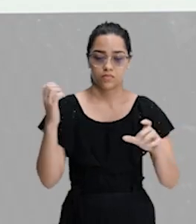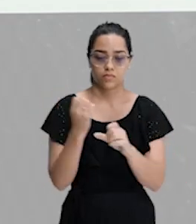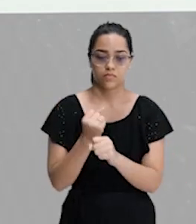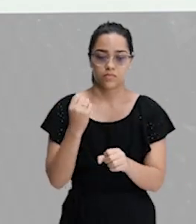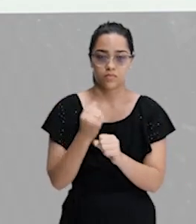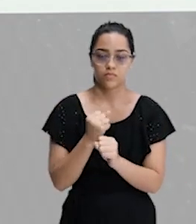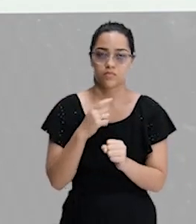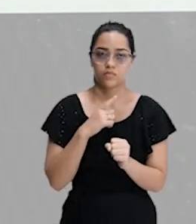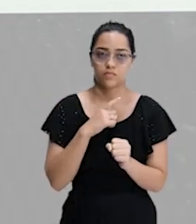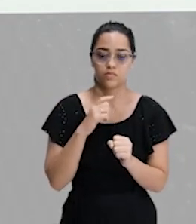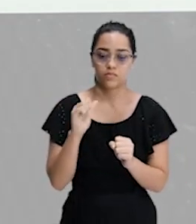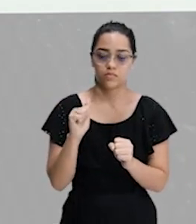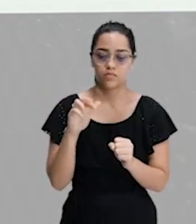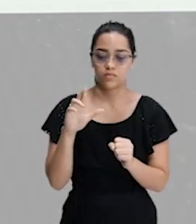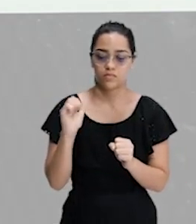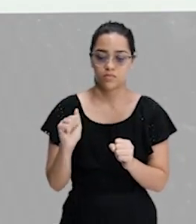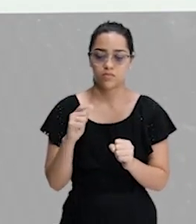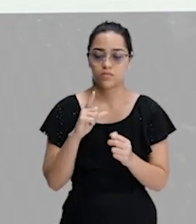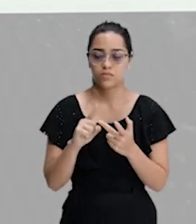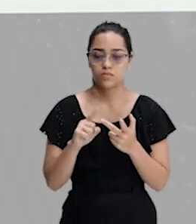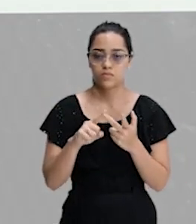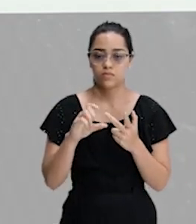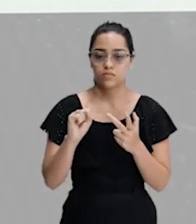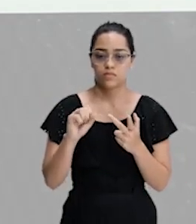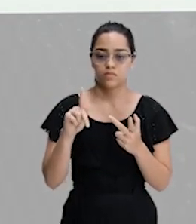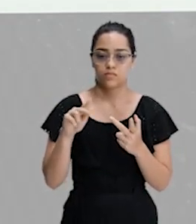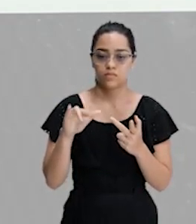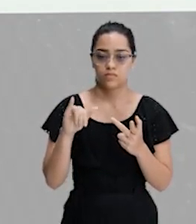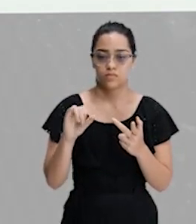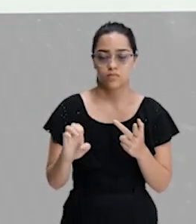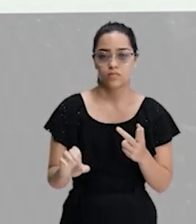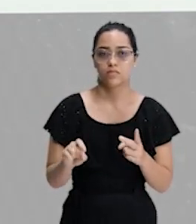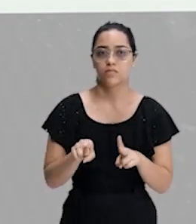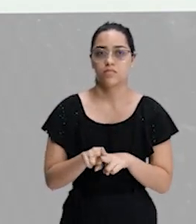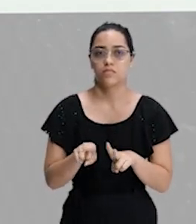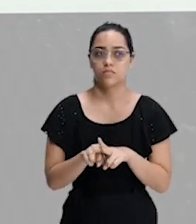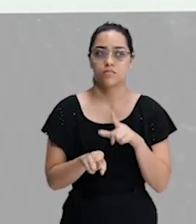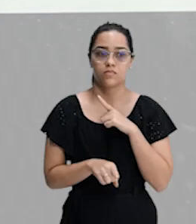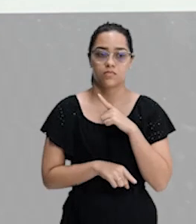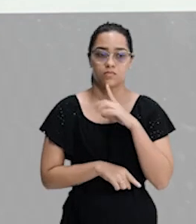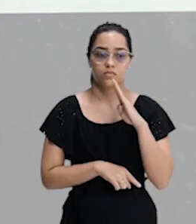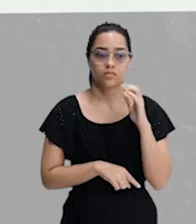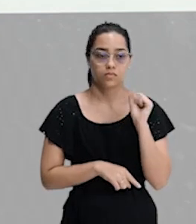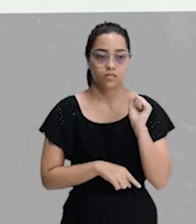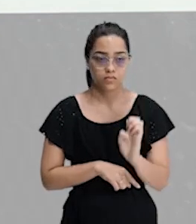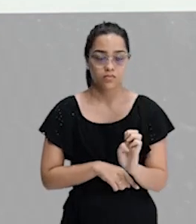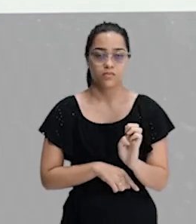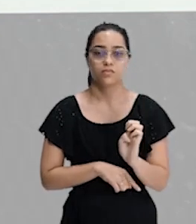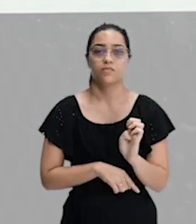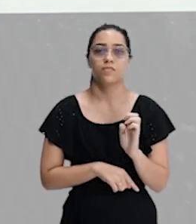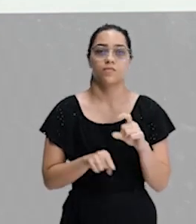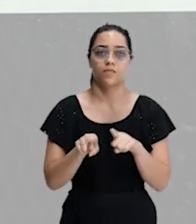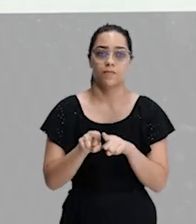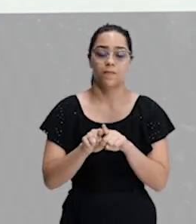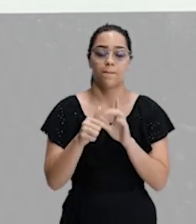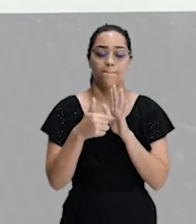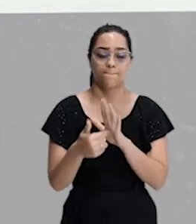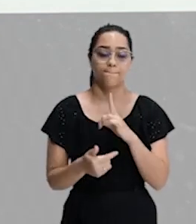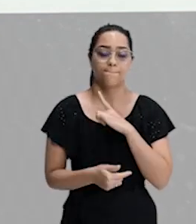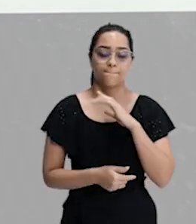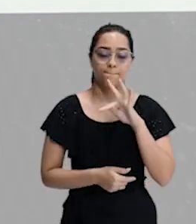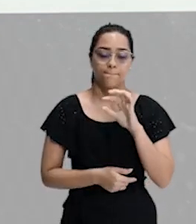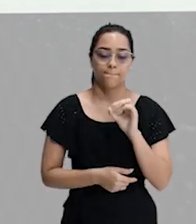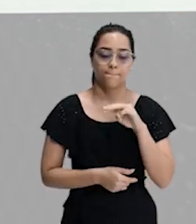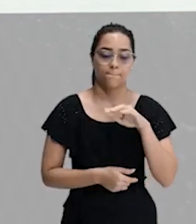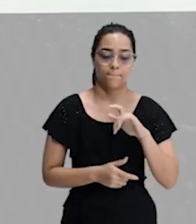calcula a área, né, a área da superfície, a área lateral, a área da base, né? Mostramos também a fórmula